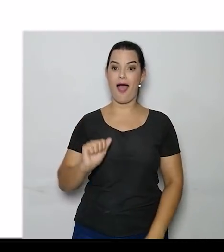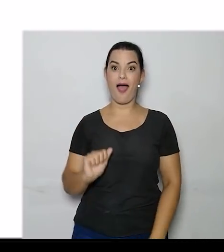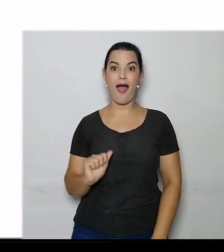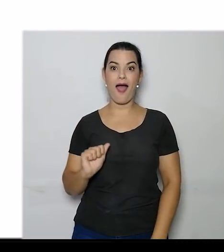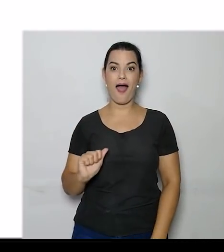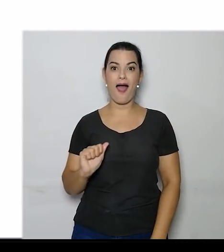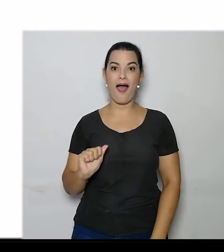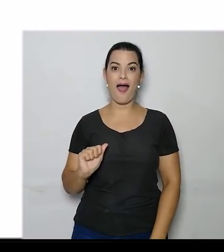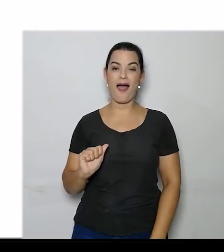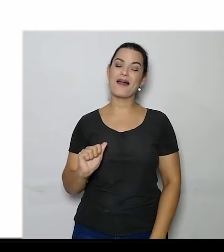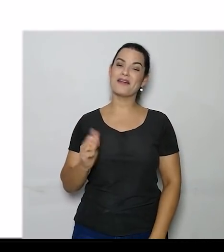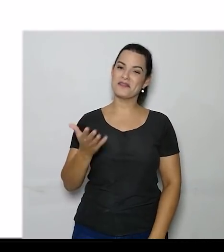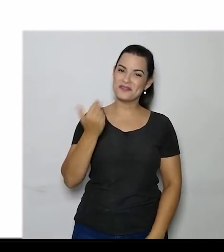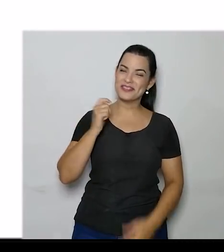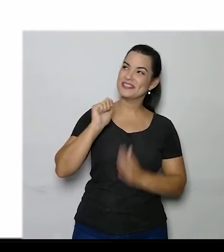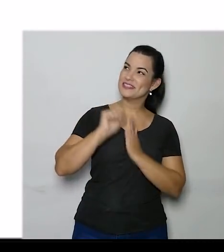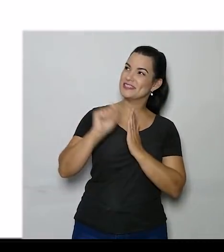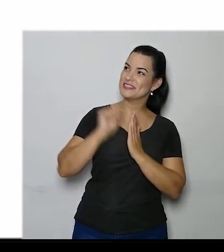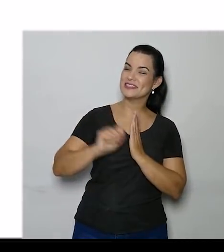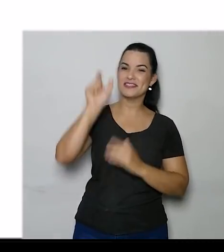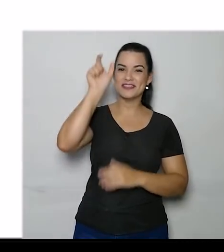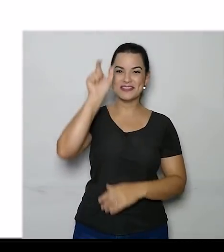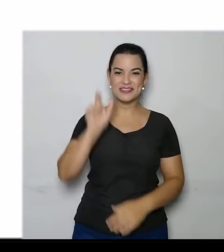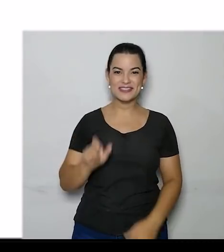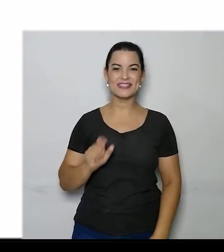escrever surpresa na nossa cruzadinha.